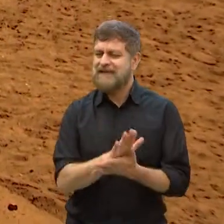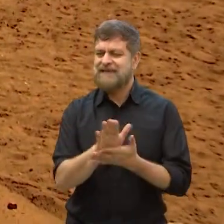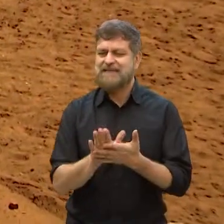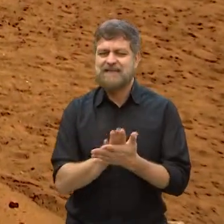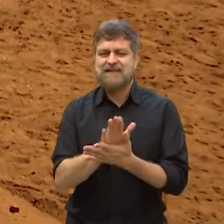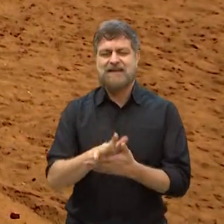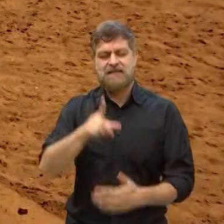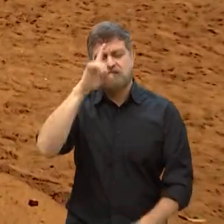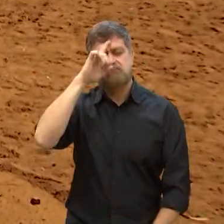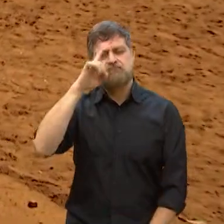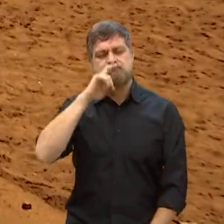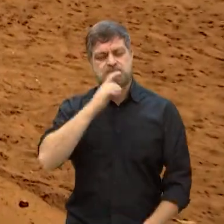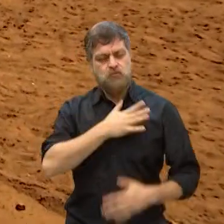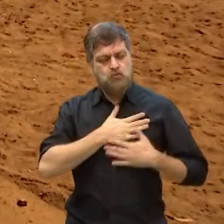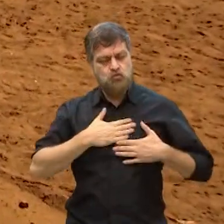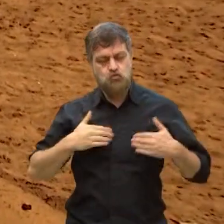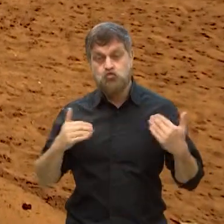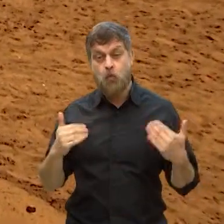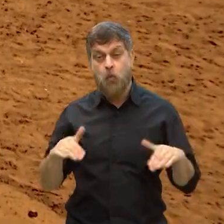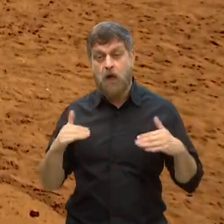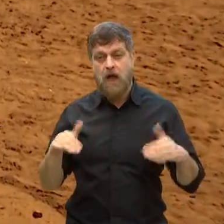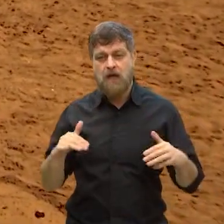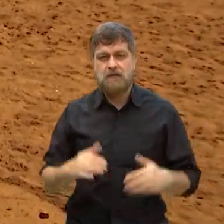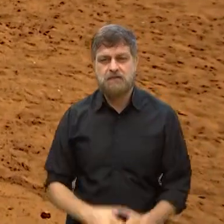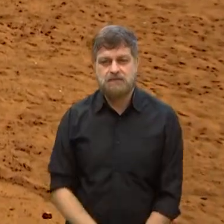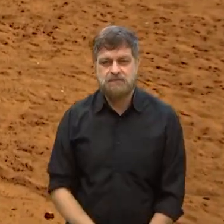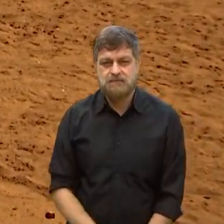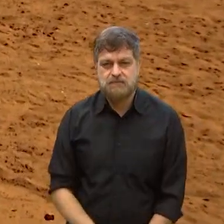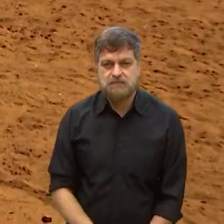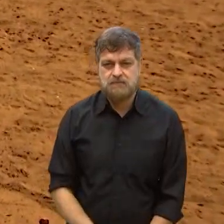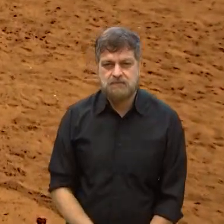habituação para ele não ter medo de nada.